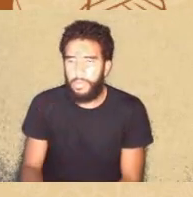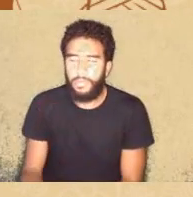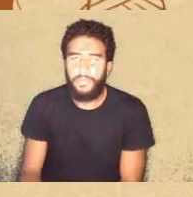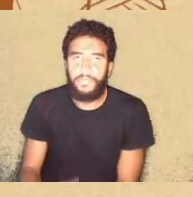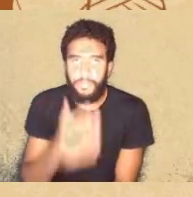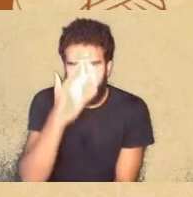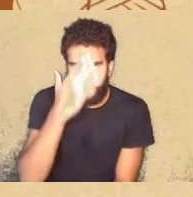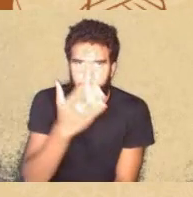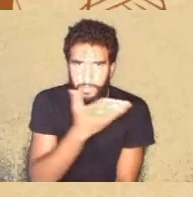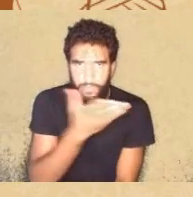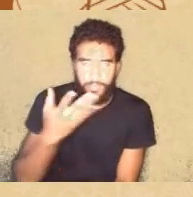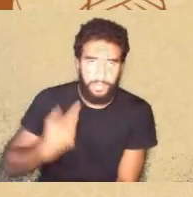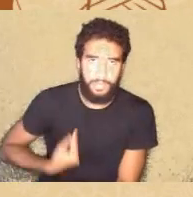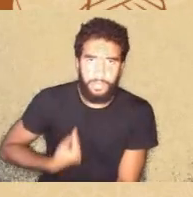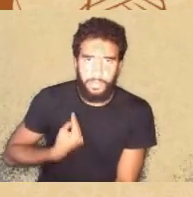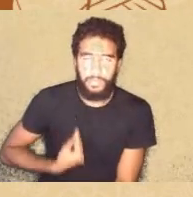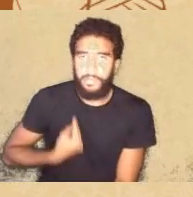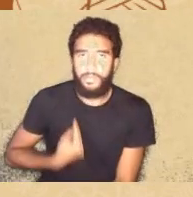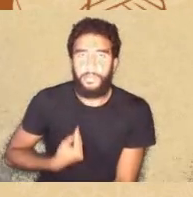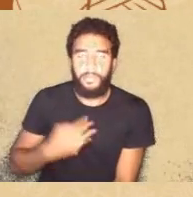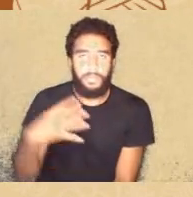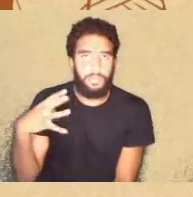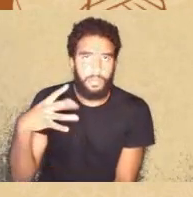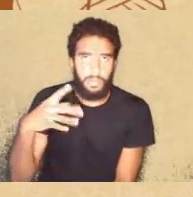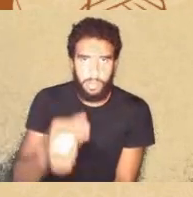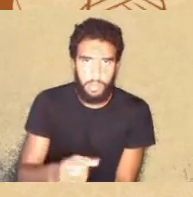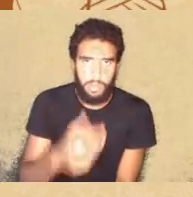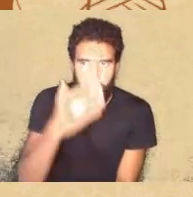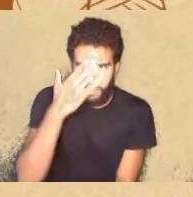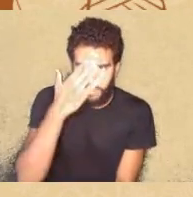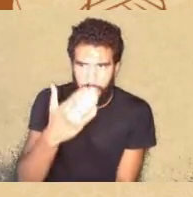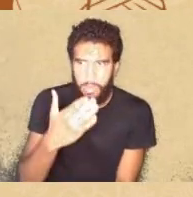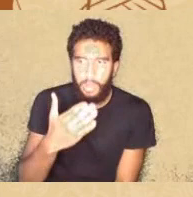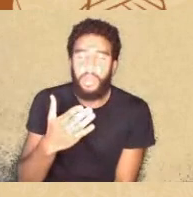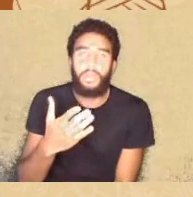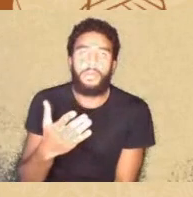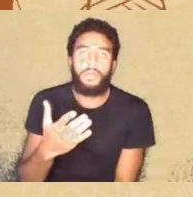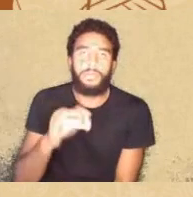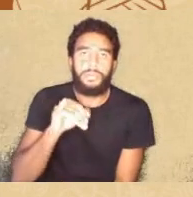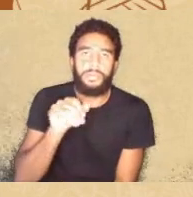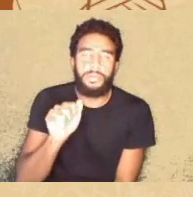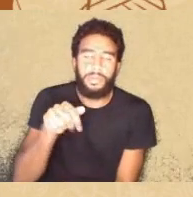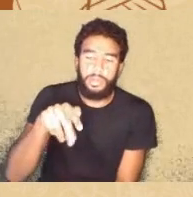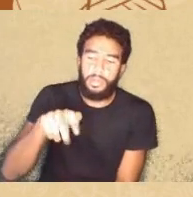Obrigada pela presença de todos. Obrigada, Jaqueline, mais uma vez.